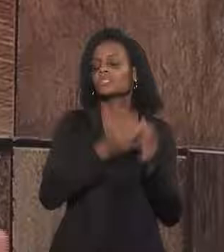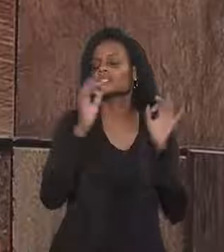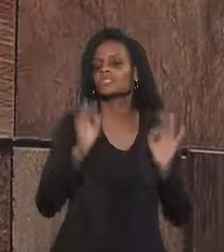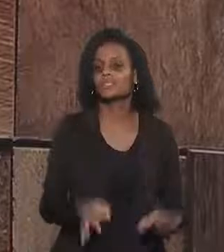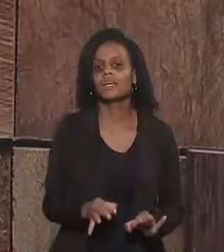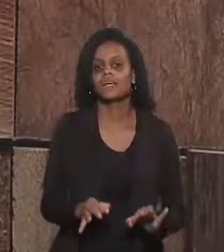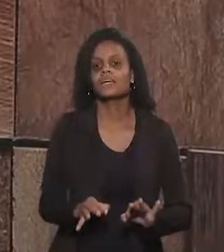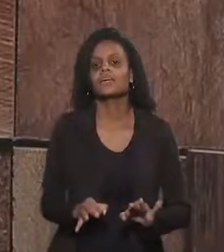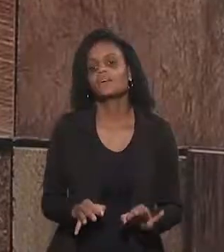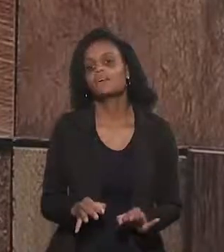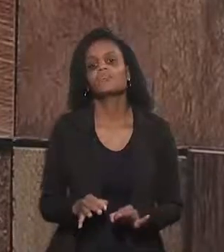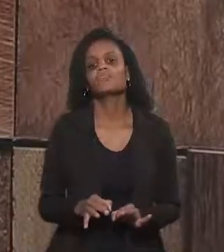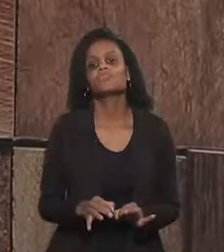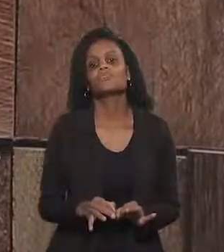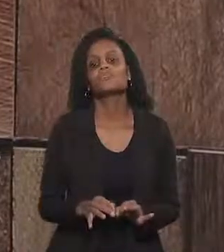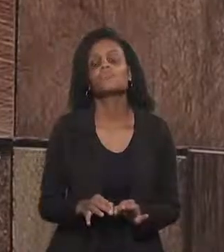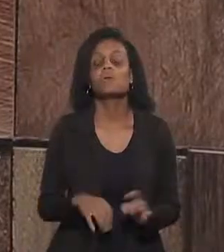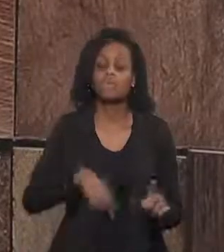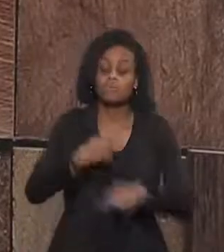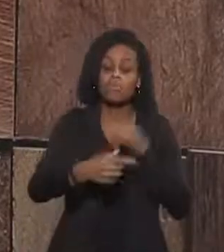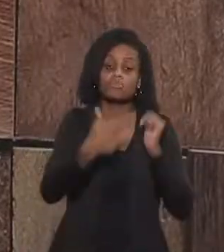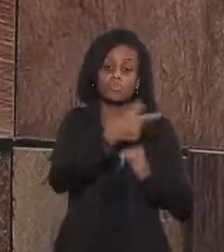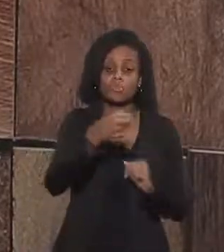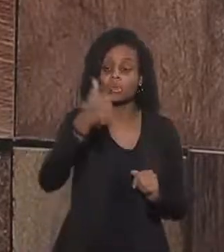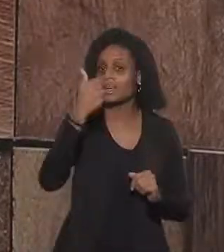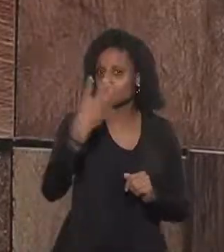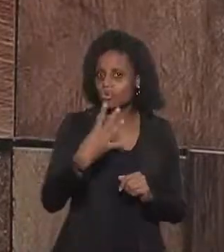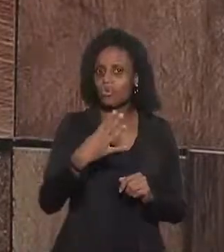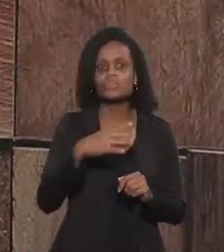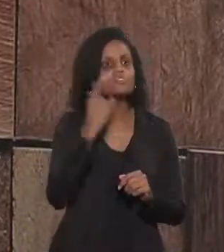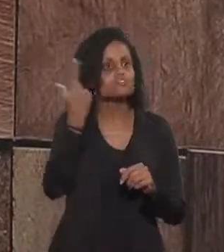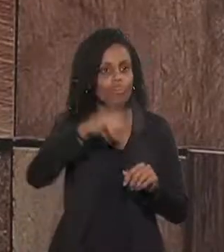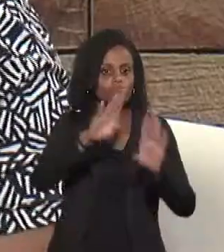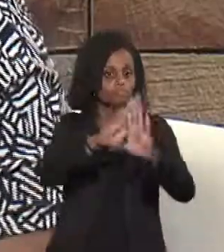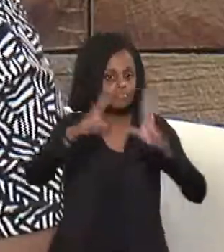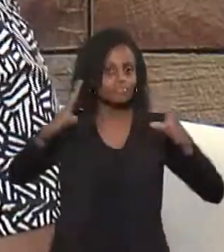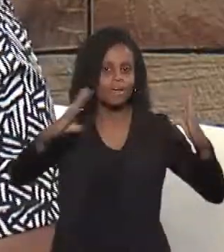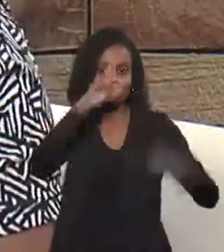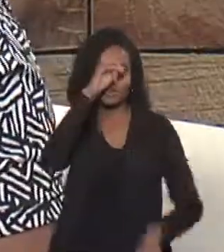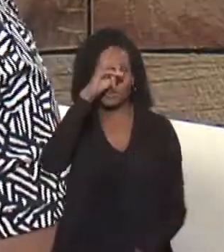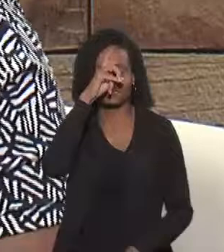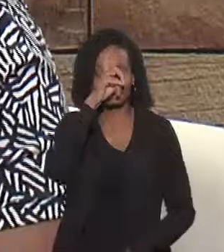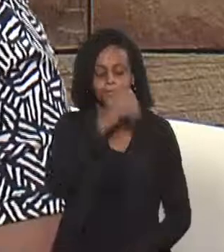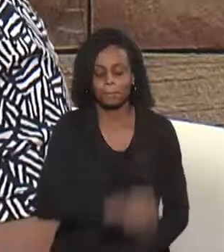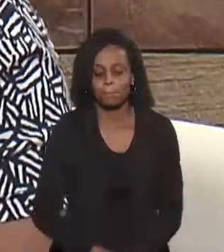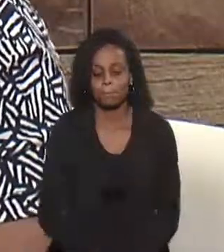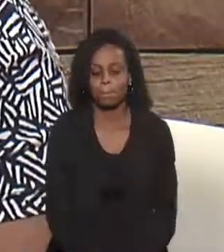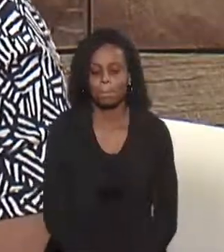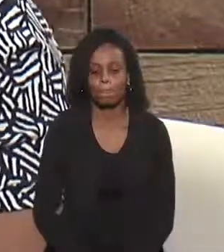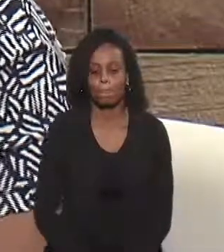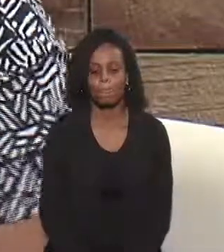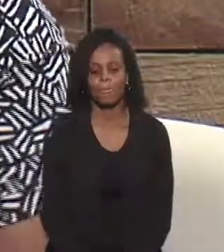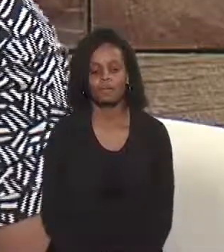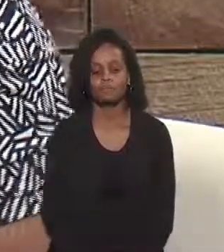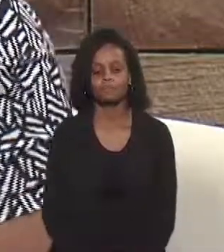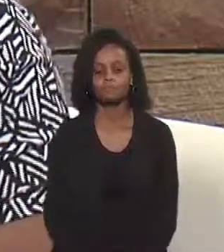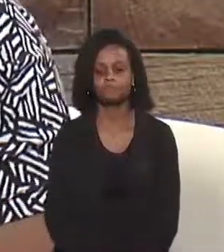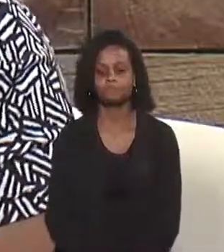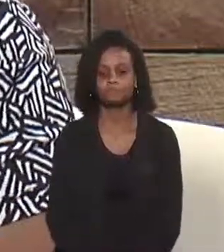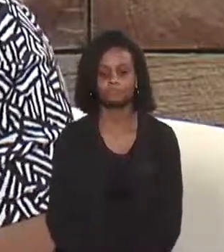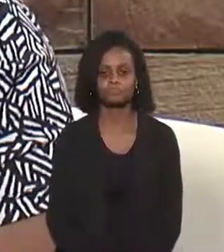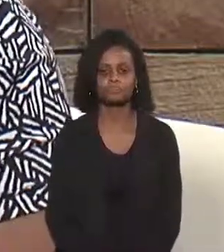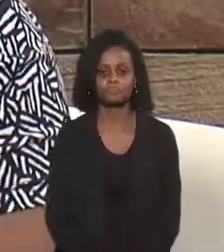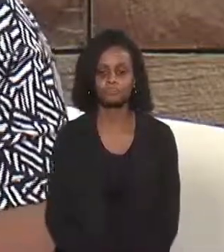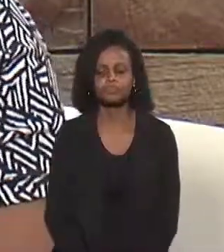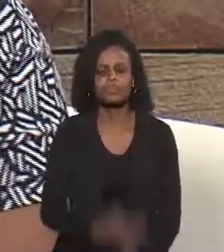pôde inaugurar. Nós inauguramos em 2014. E a senhora falou sobre essa questão da equipe